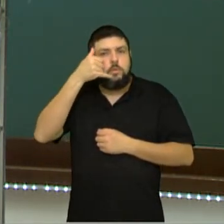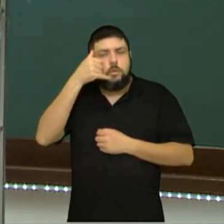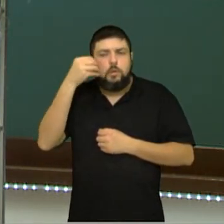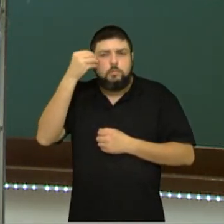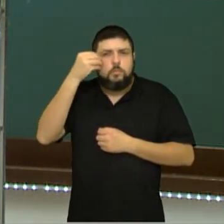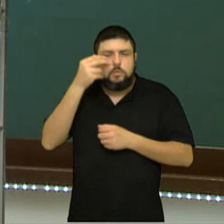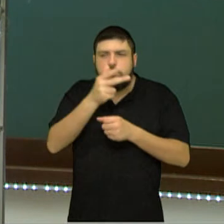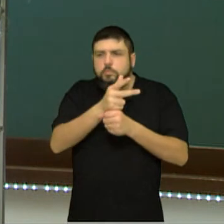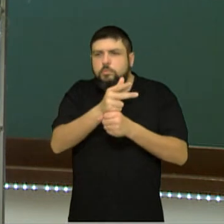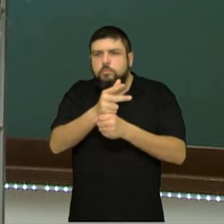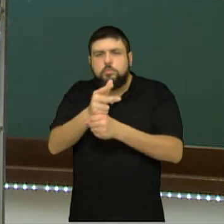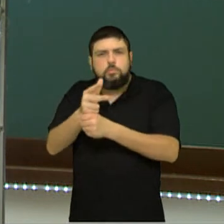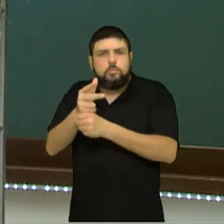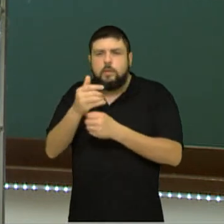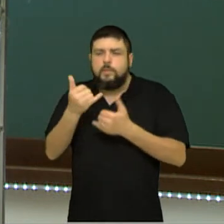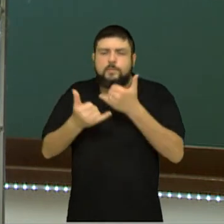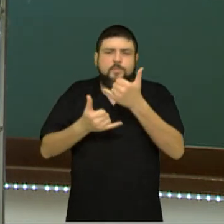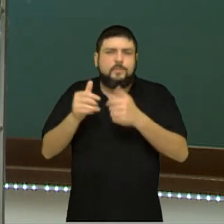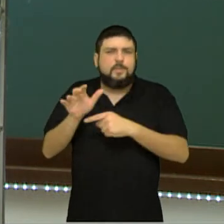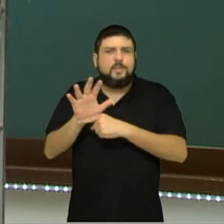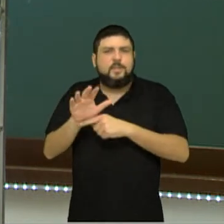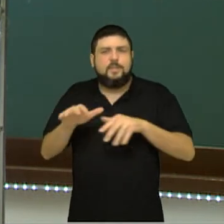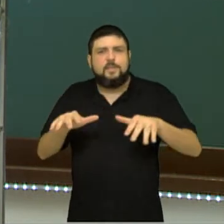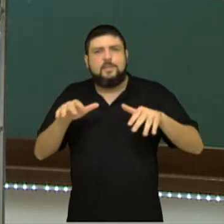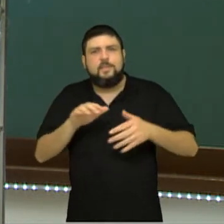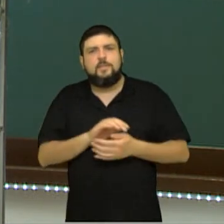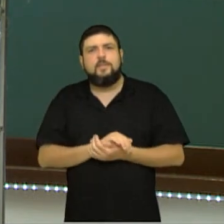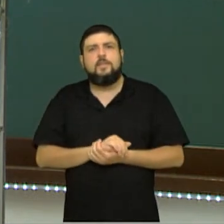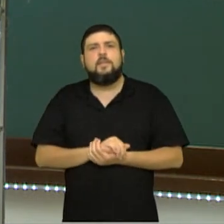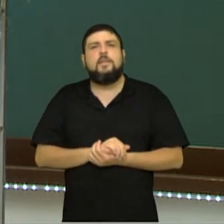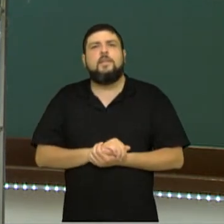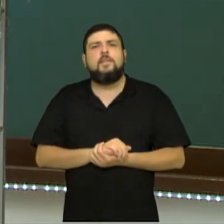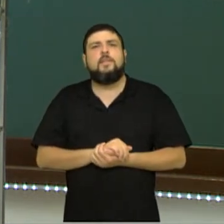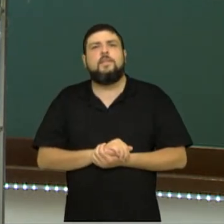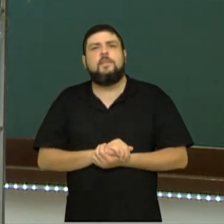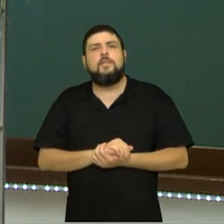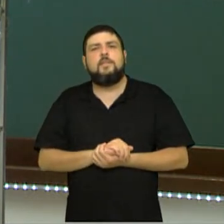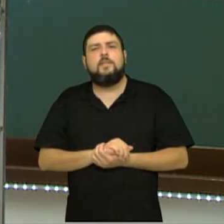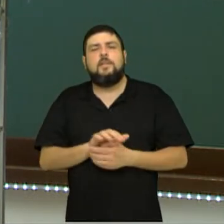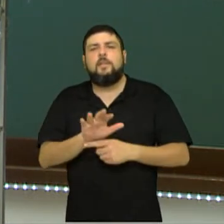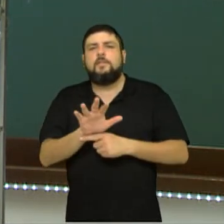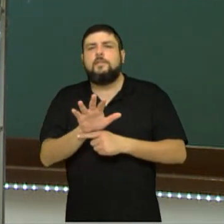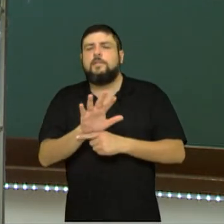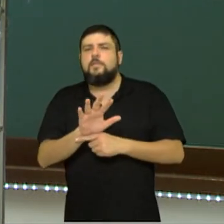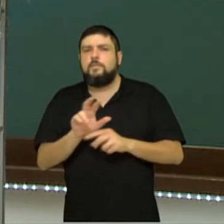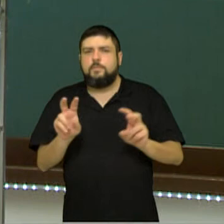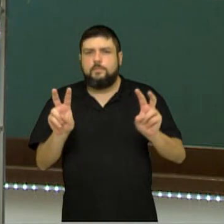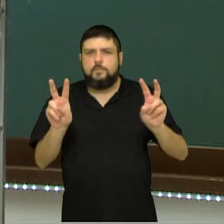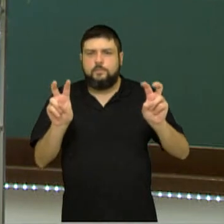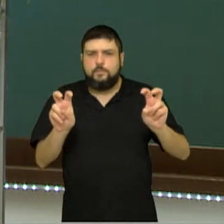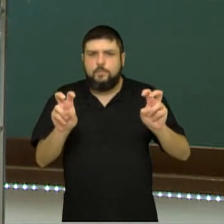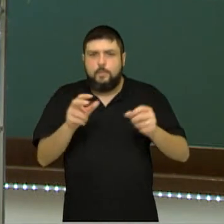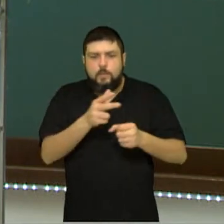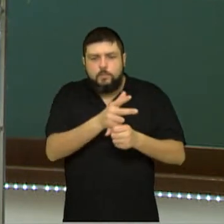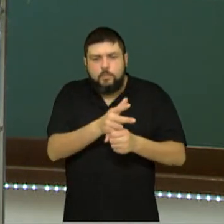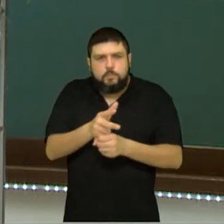sair filmando aí, brincando de fazer cinema. Nesse vídeo, galera, nós falamos sobre